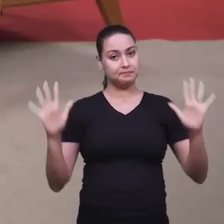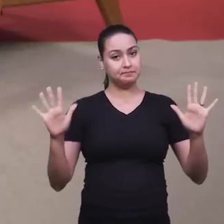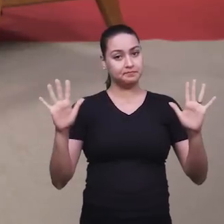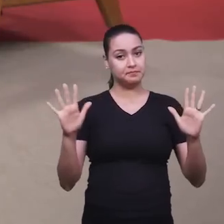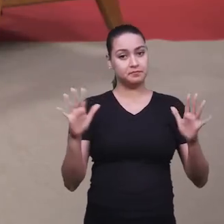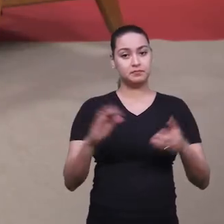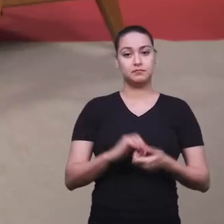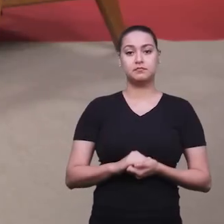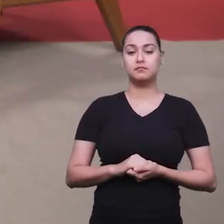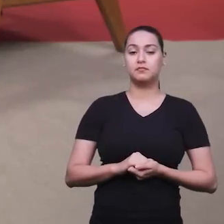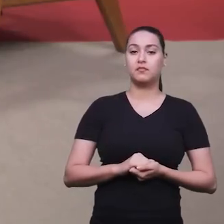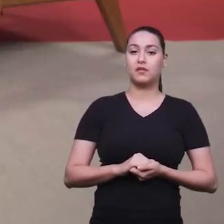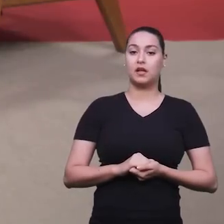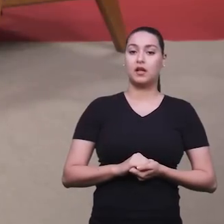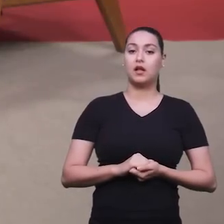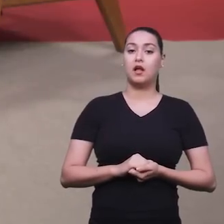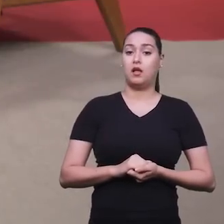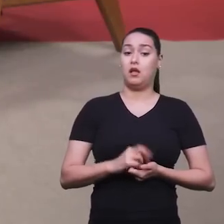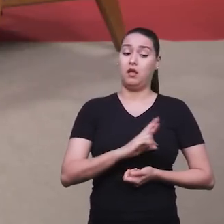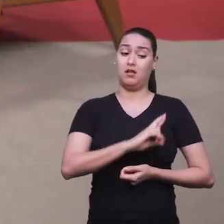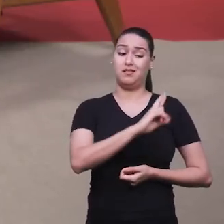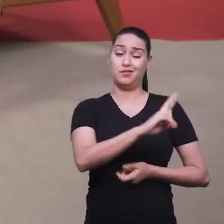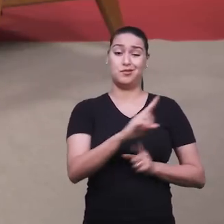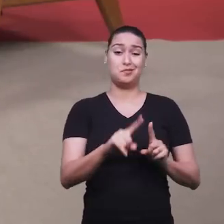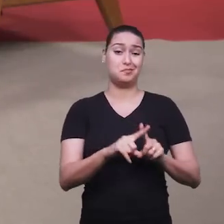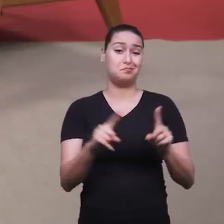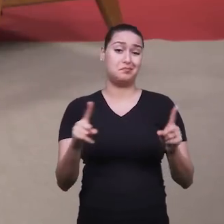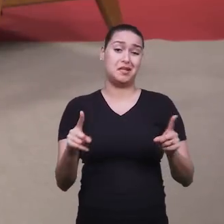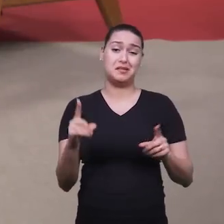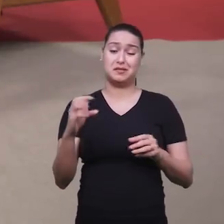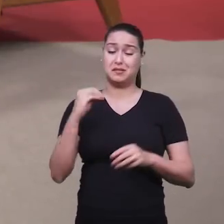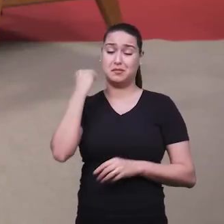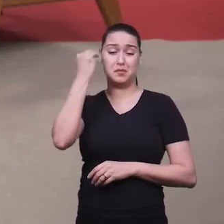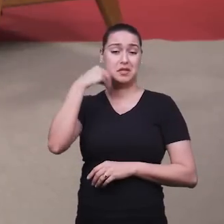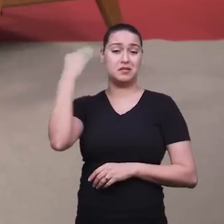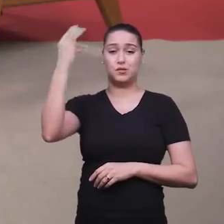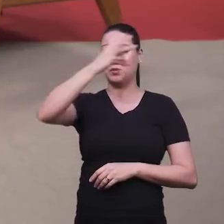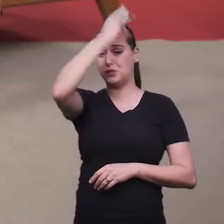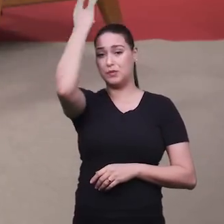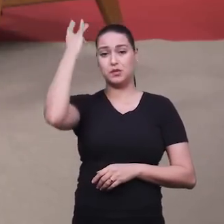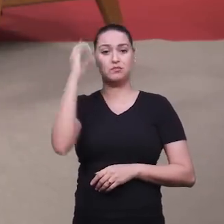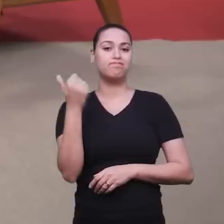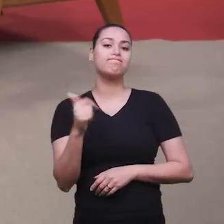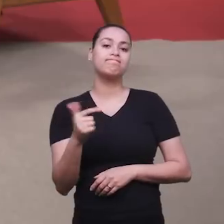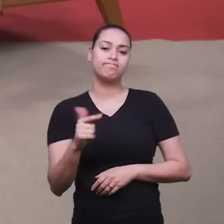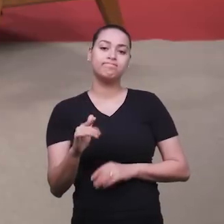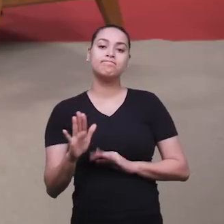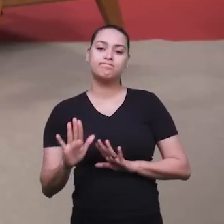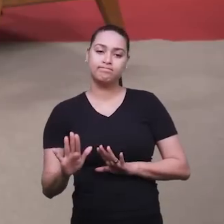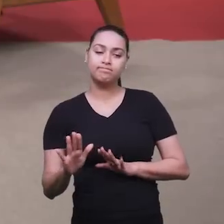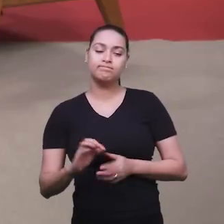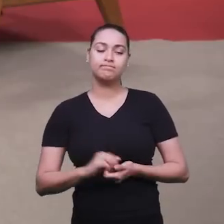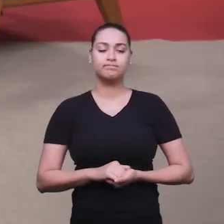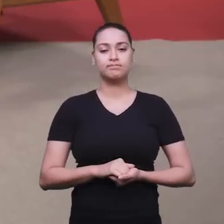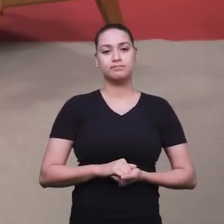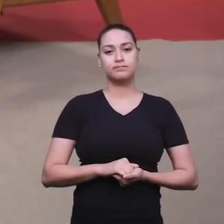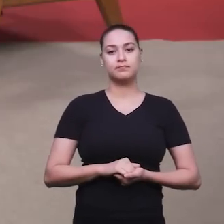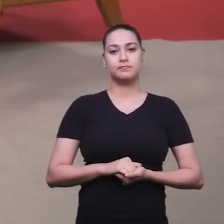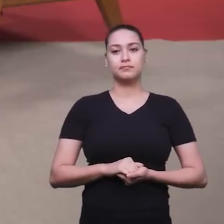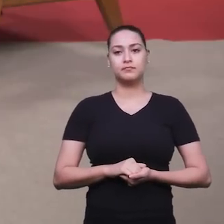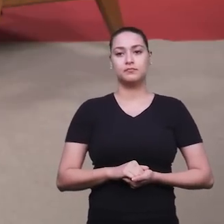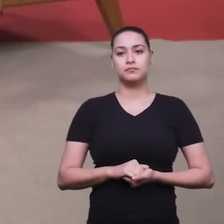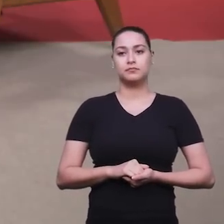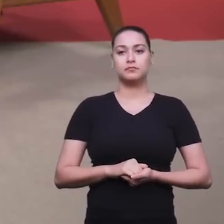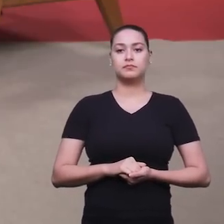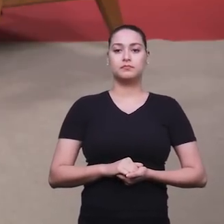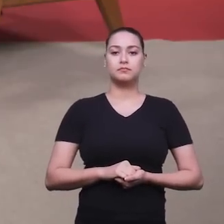Tá né? claro. Está muito claro. Vive a aparência, vive a religião, mas não vive obra. Amém. Não tem uma experiência com o Espírito Santo de Deus.